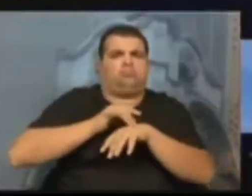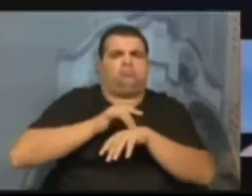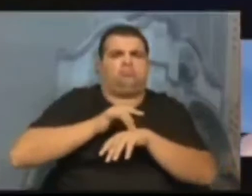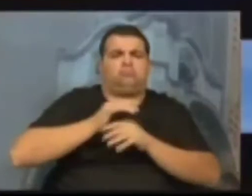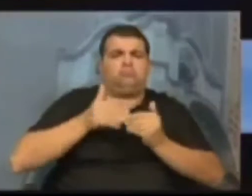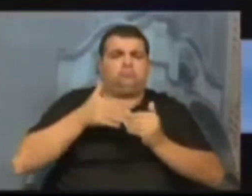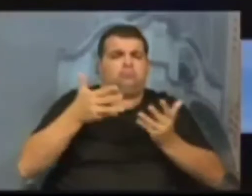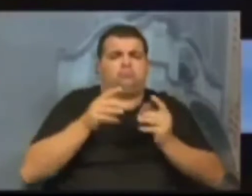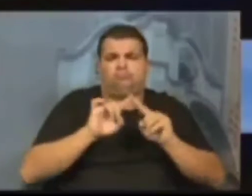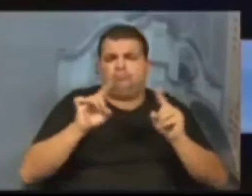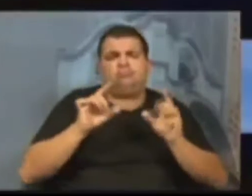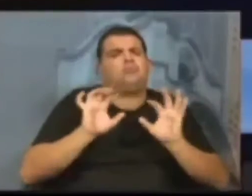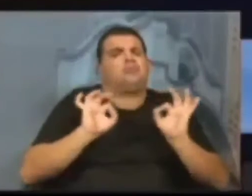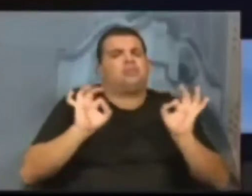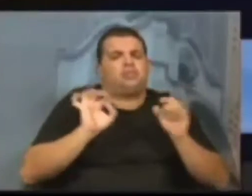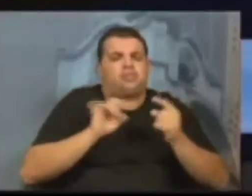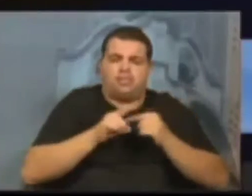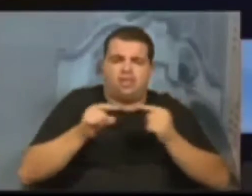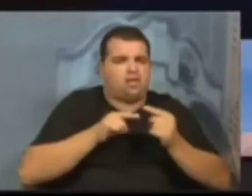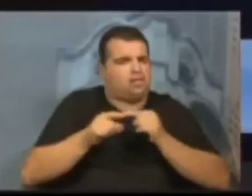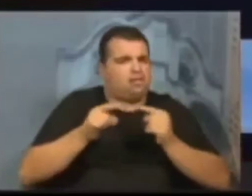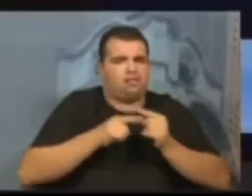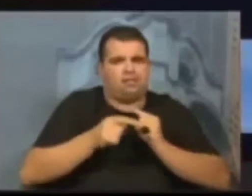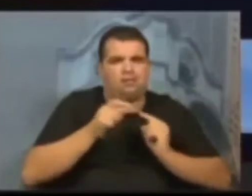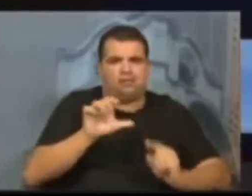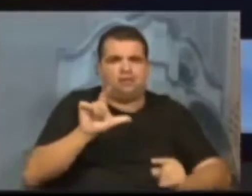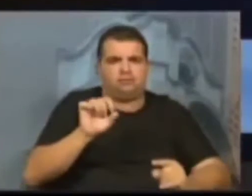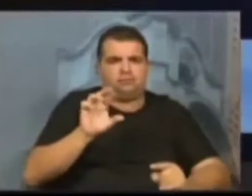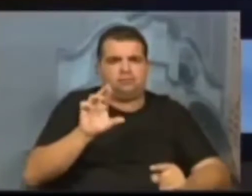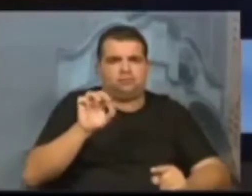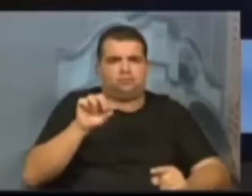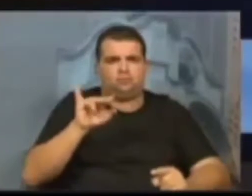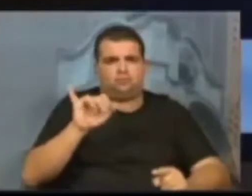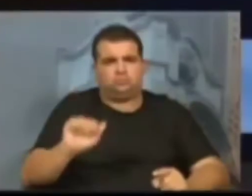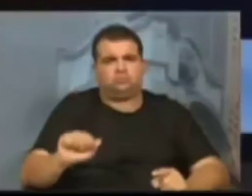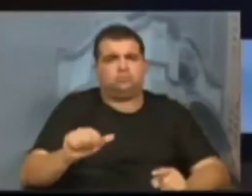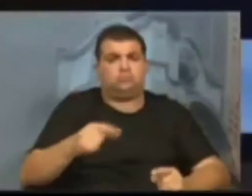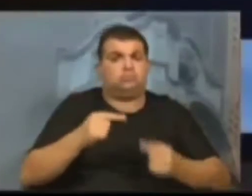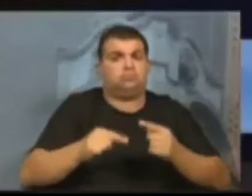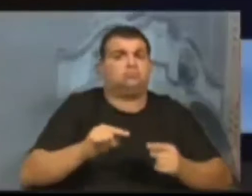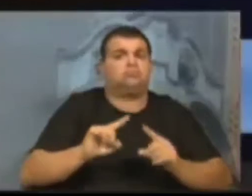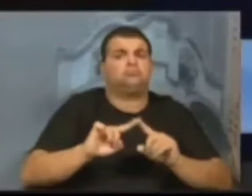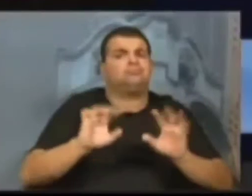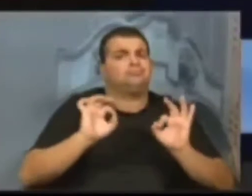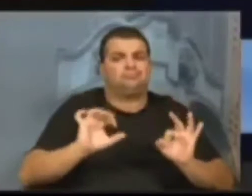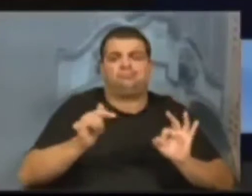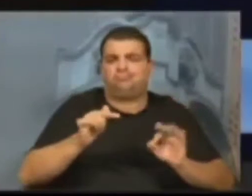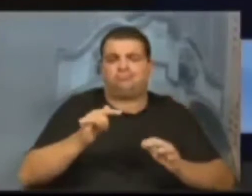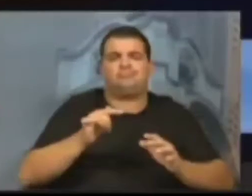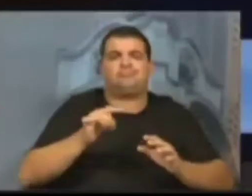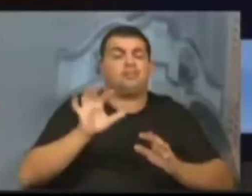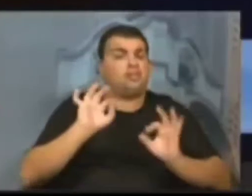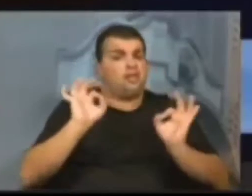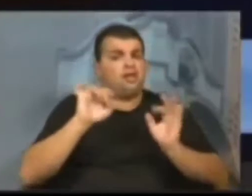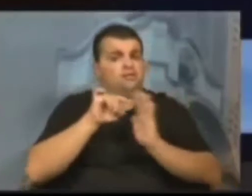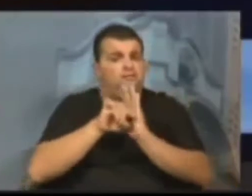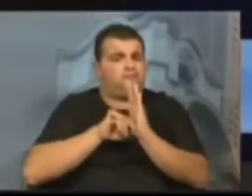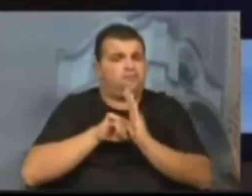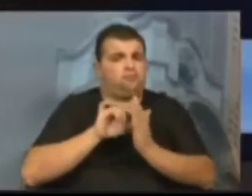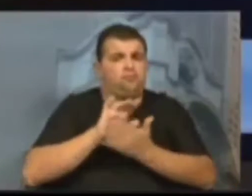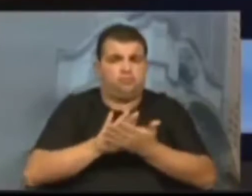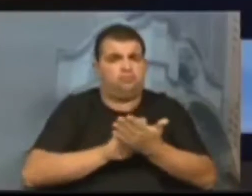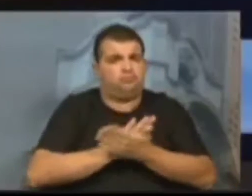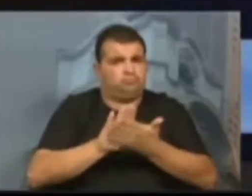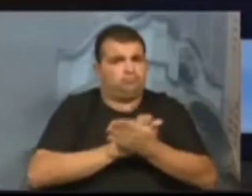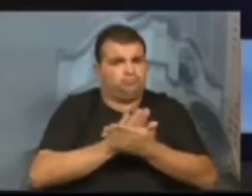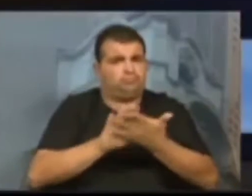não tem nada a ver com essa medicação, é um debate que recém está iniciando, mas que com certeza não é o que está sendo tratado aqui, nesse